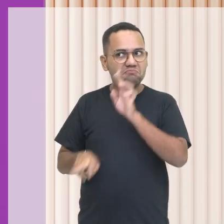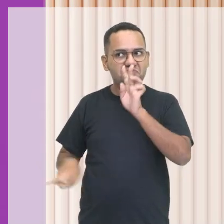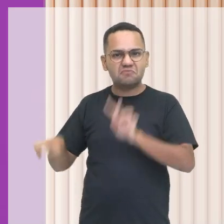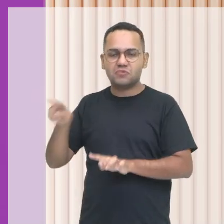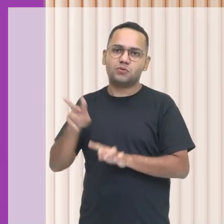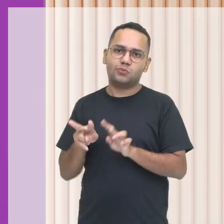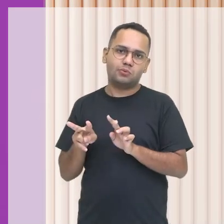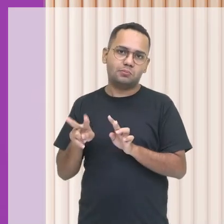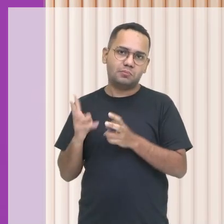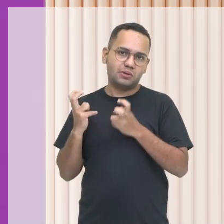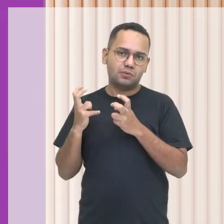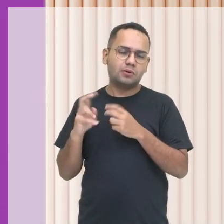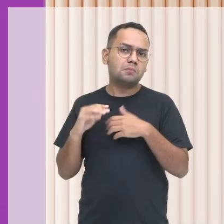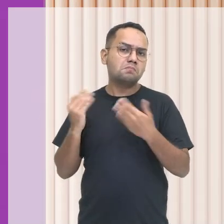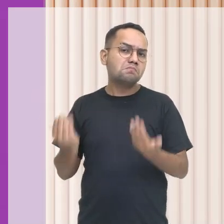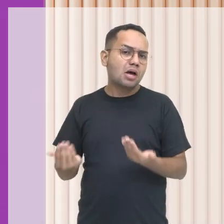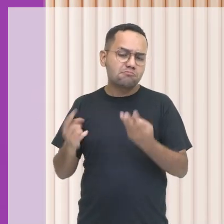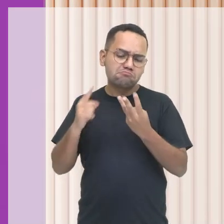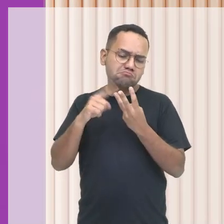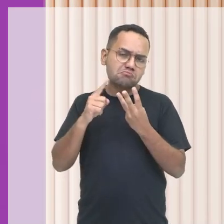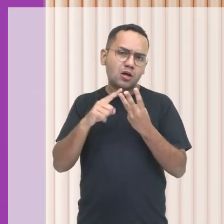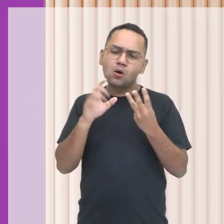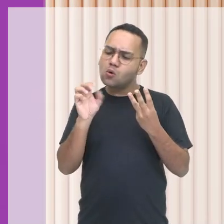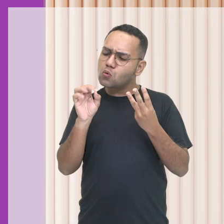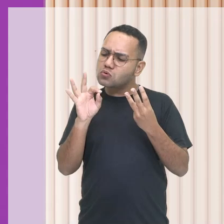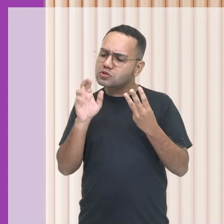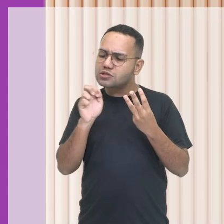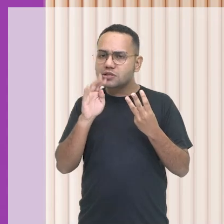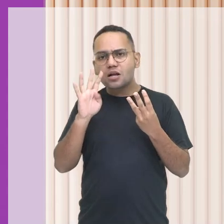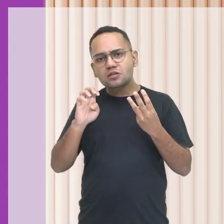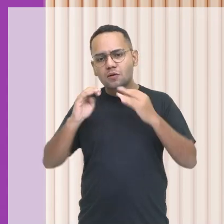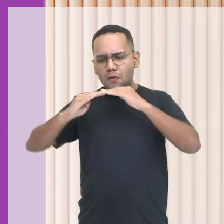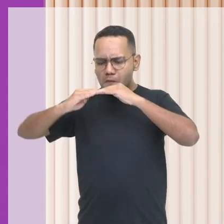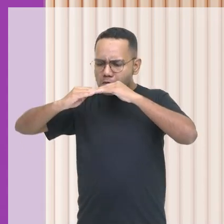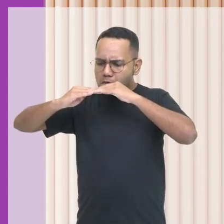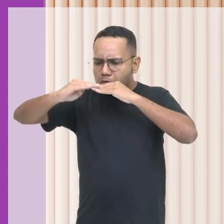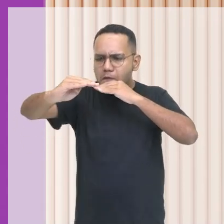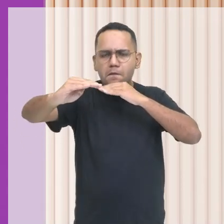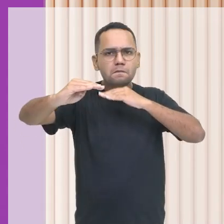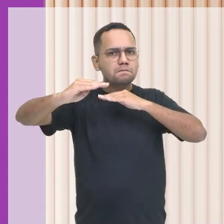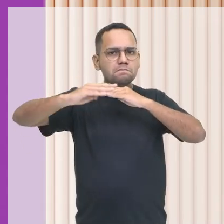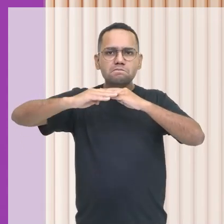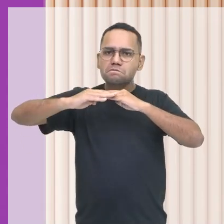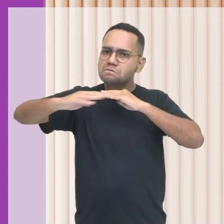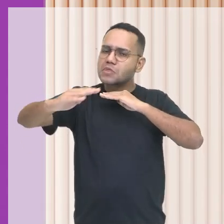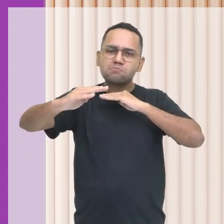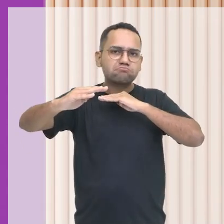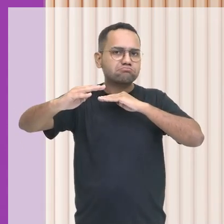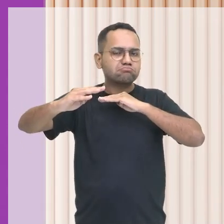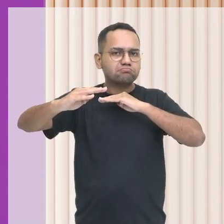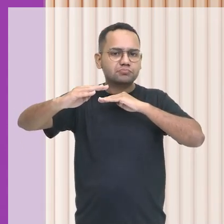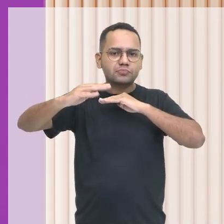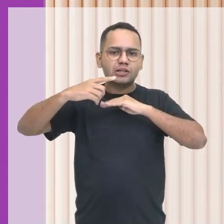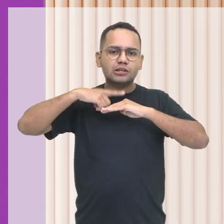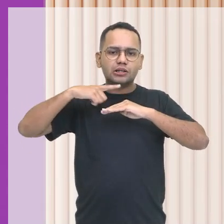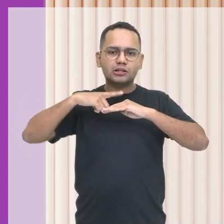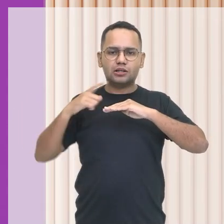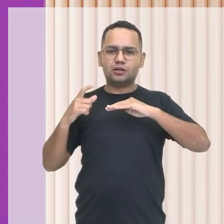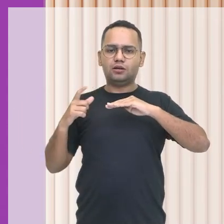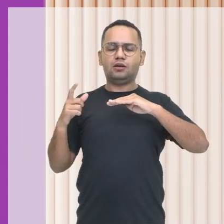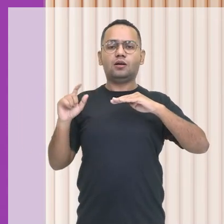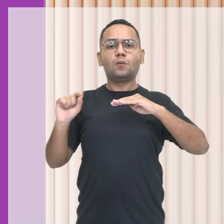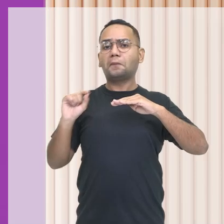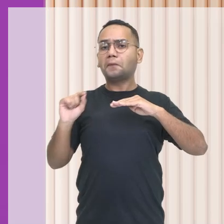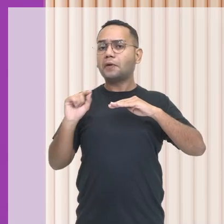for constante, né, aquele intervalo que ela é constante, aquele intervalo já vai estar lá uma reta paralela ao eixo x,